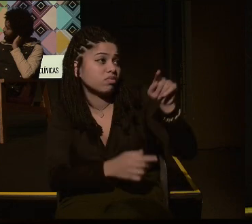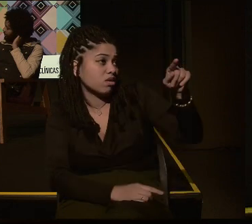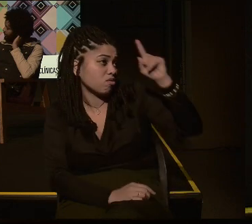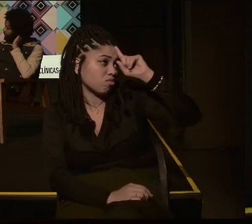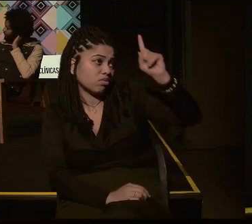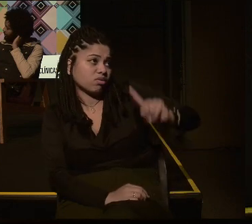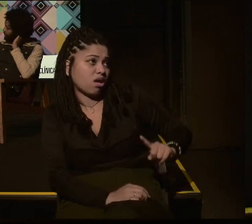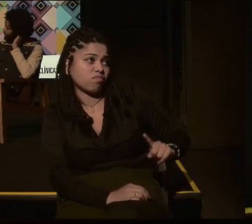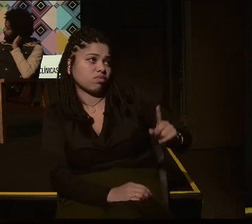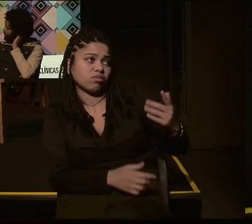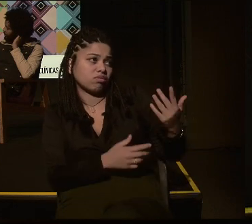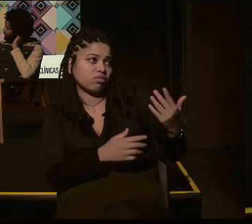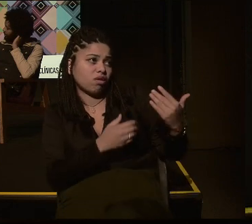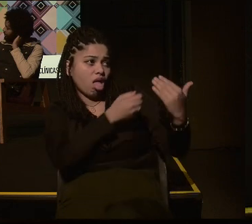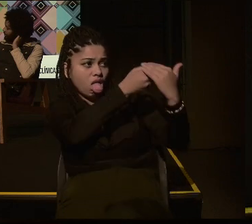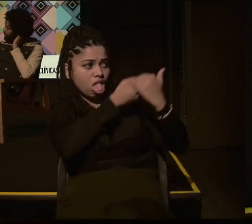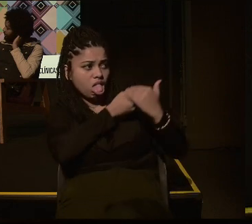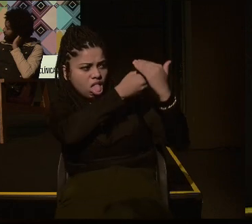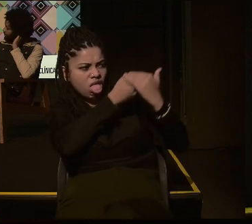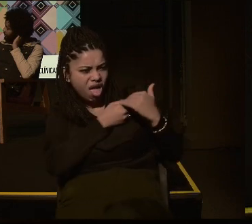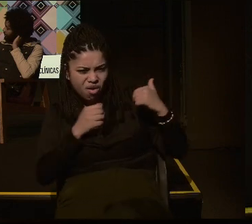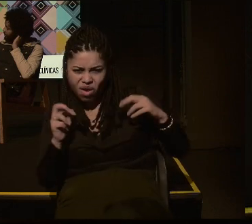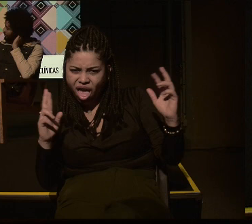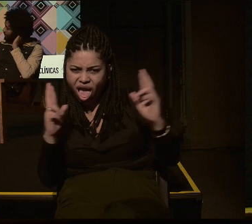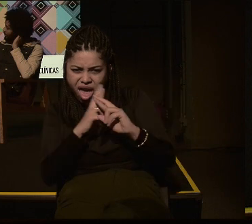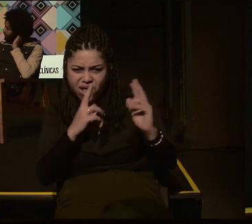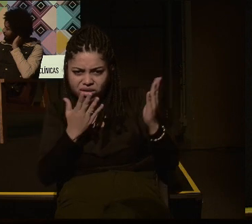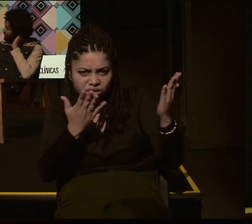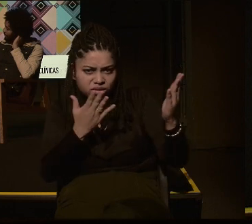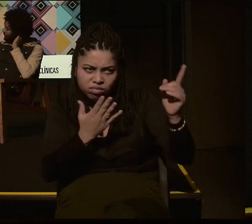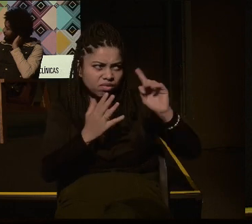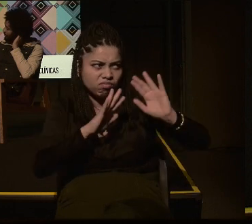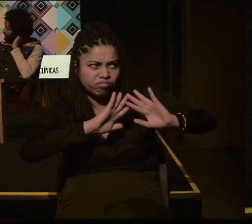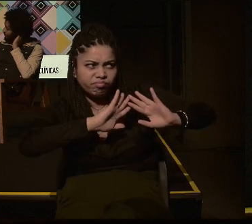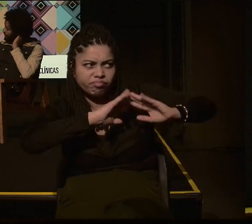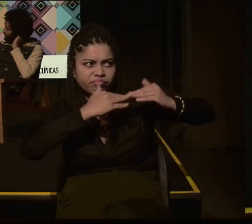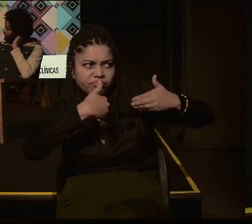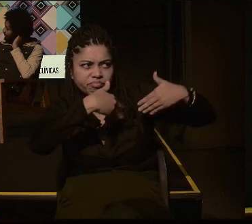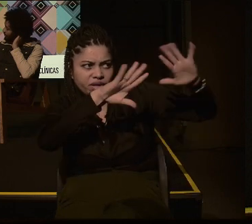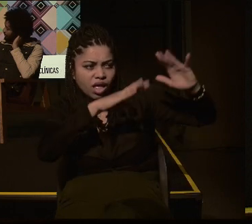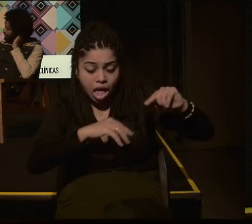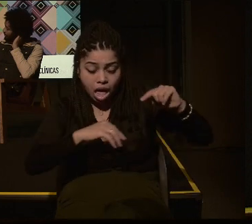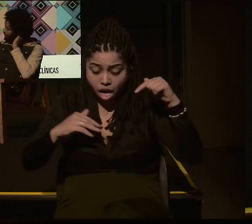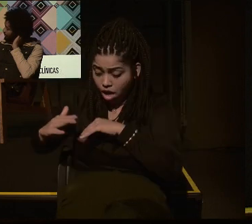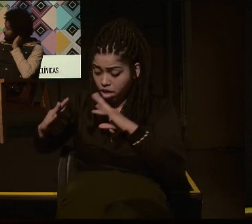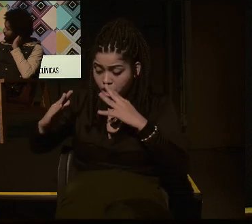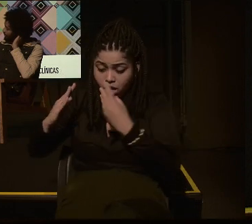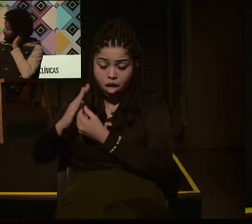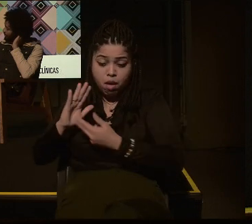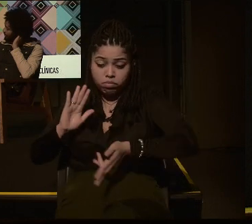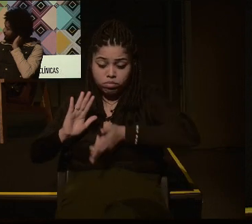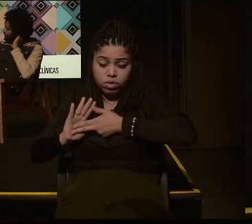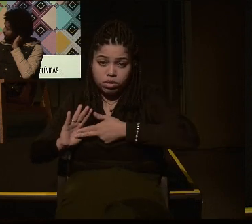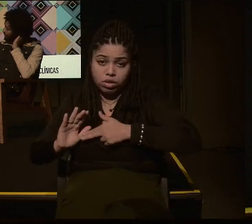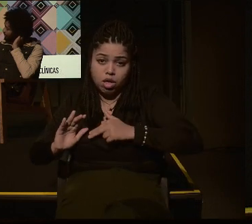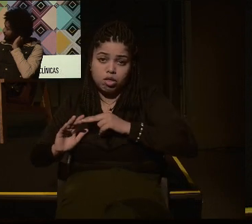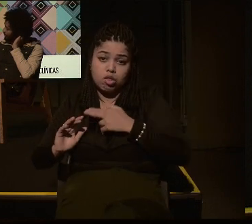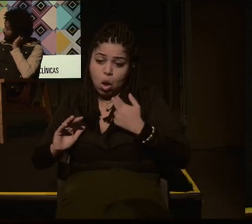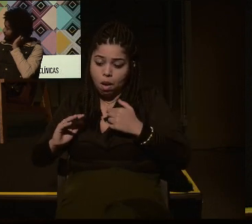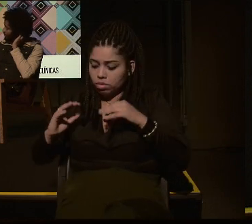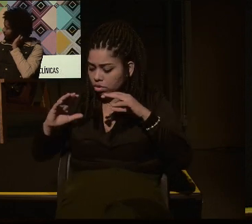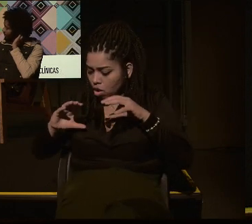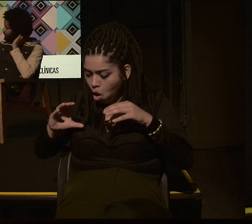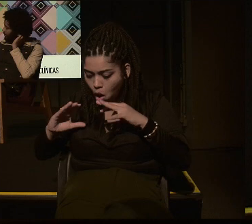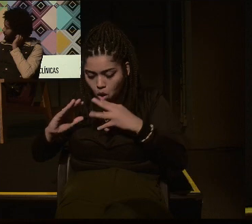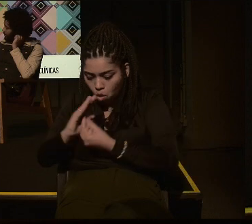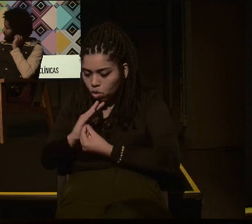relação. Eu vou fazer a relação entre os meus. Eu vou nomear isso aqui para mim, isso aqui vai ser só meu, então. A gente corre